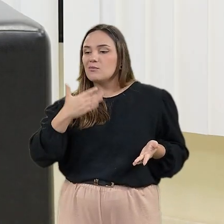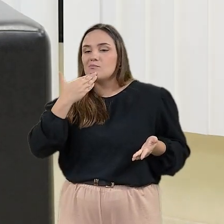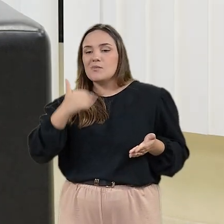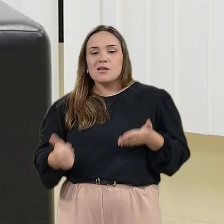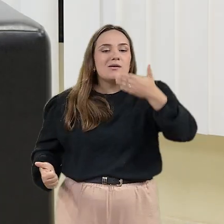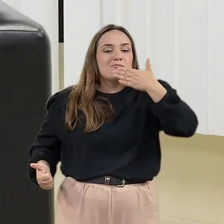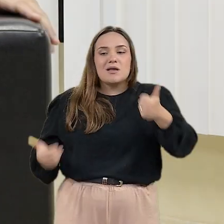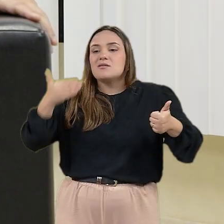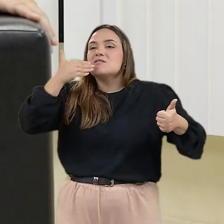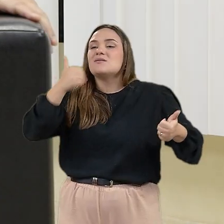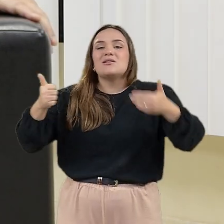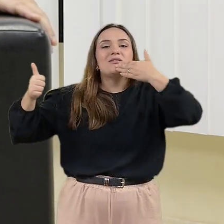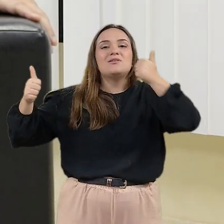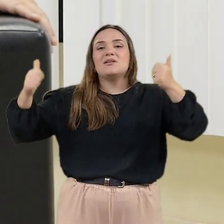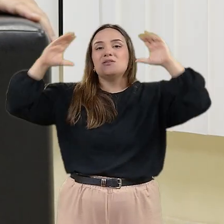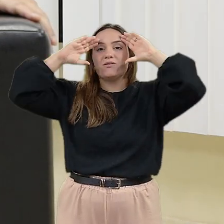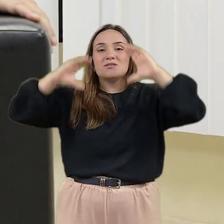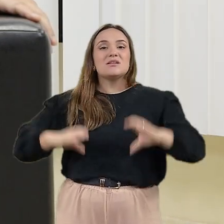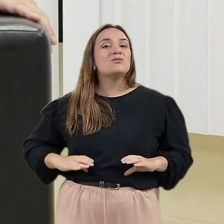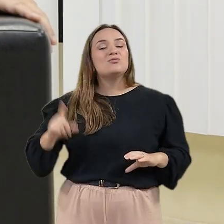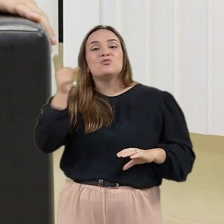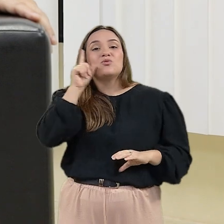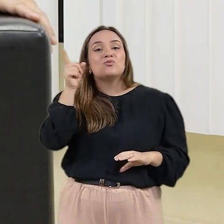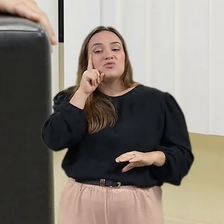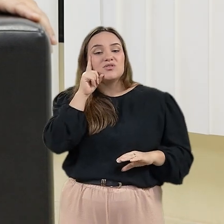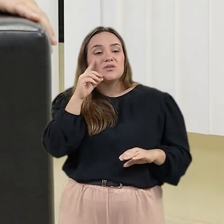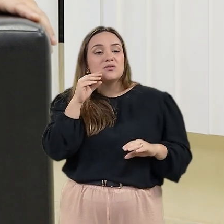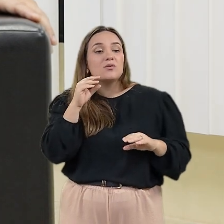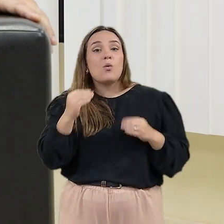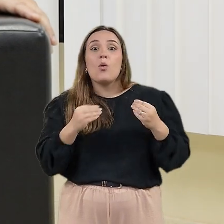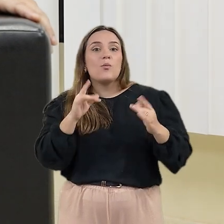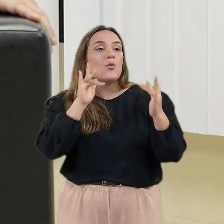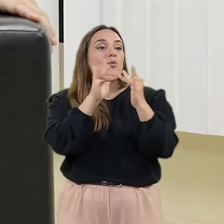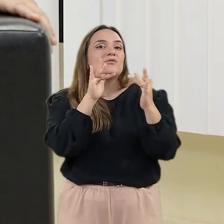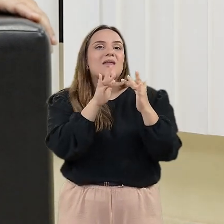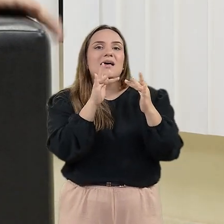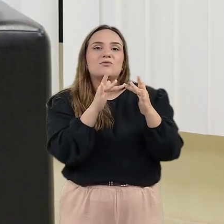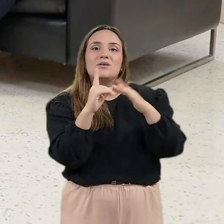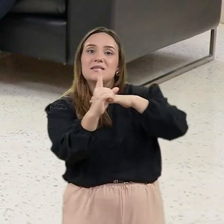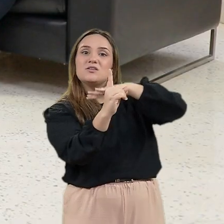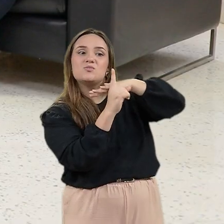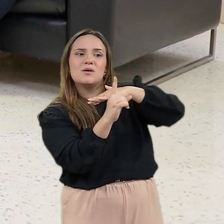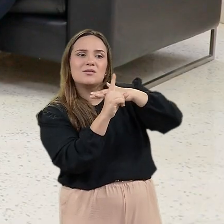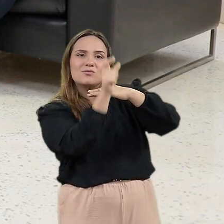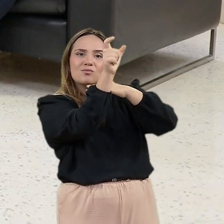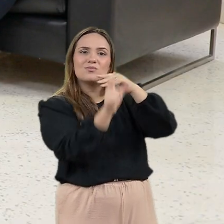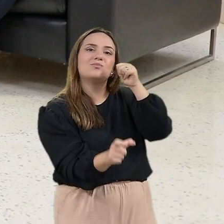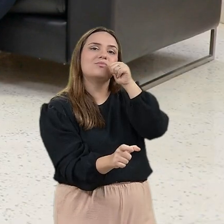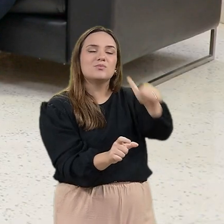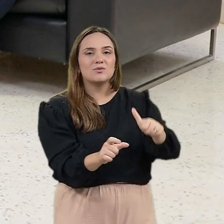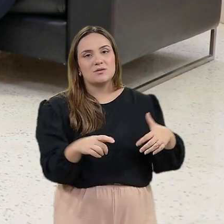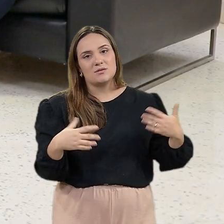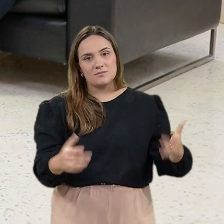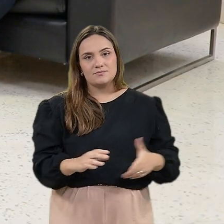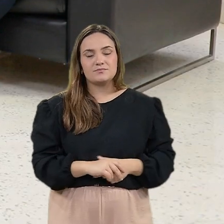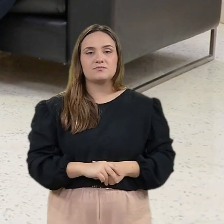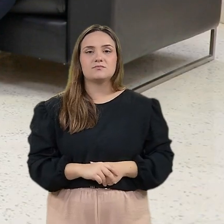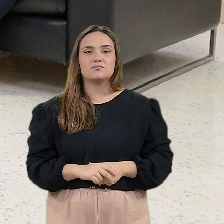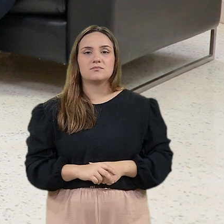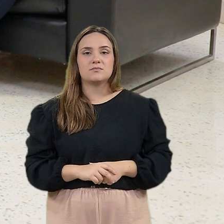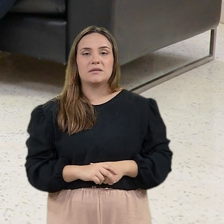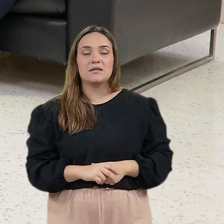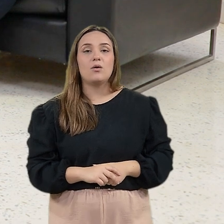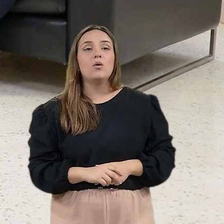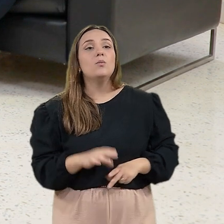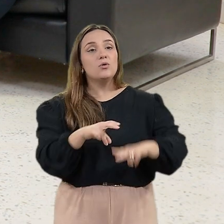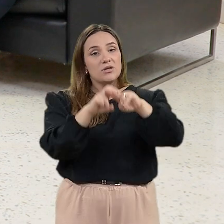me melhorar como cidadão no dia a dia, inclusive no trato com as mulheres. E é isso o que vai efetivamente